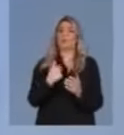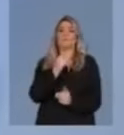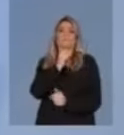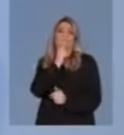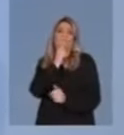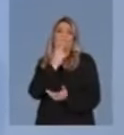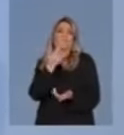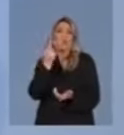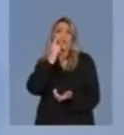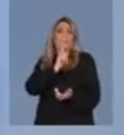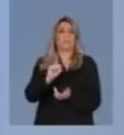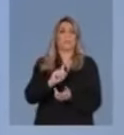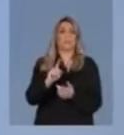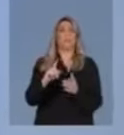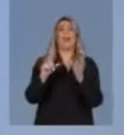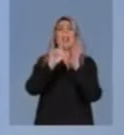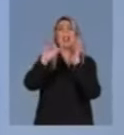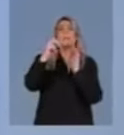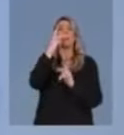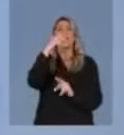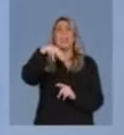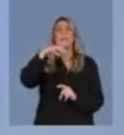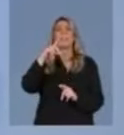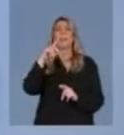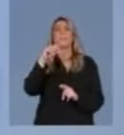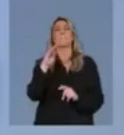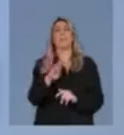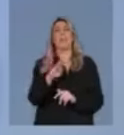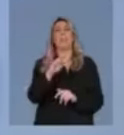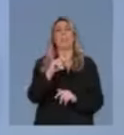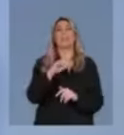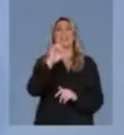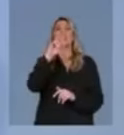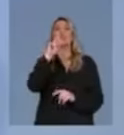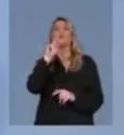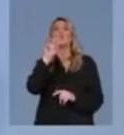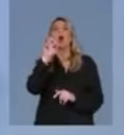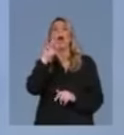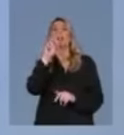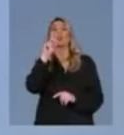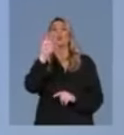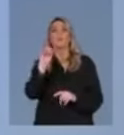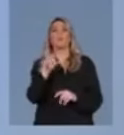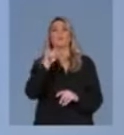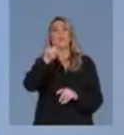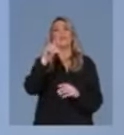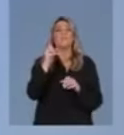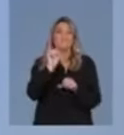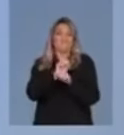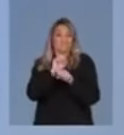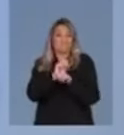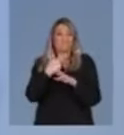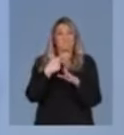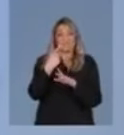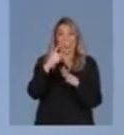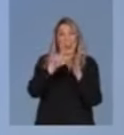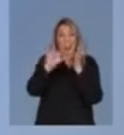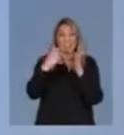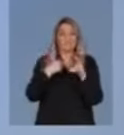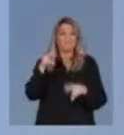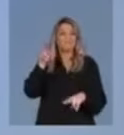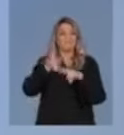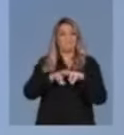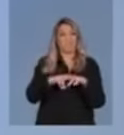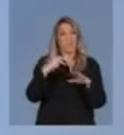causa de uma lei absurda do deputado do PMDB Eduardo Cunha que eu espero que seja caçado na segunda-feira É bom lembrar dessa